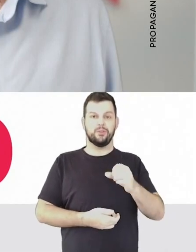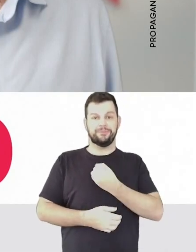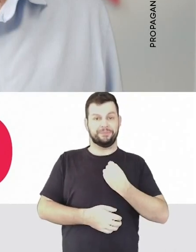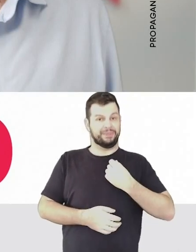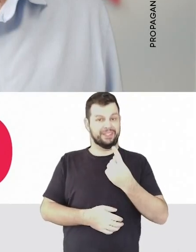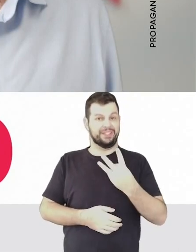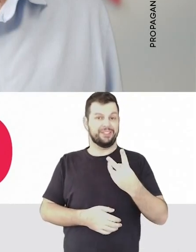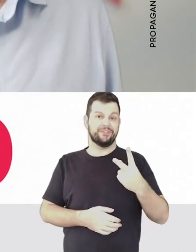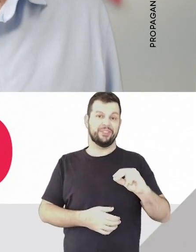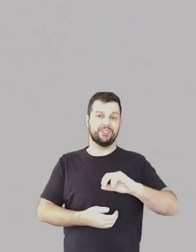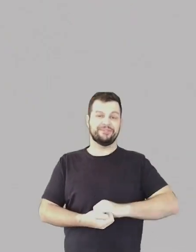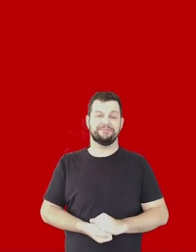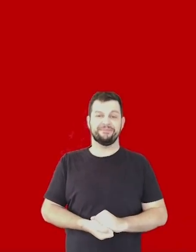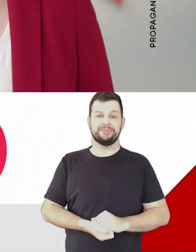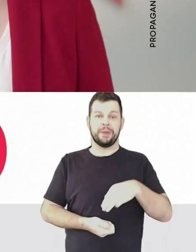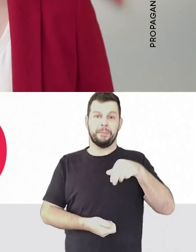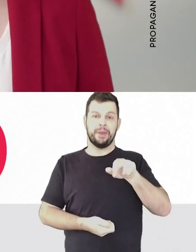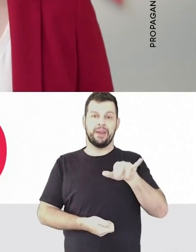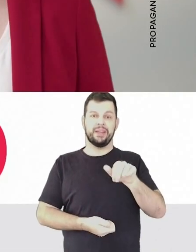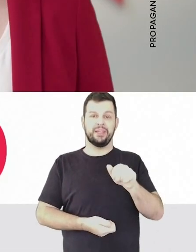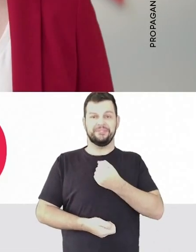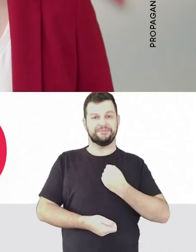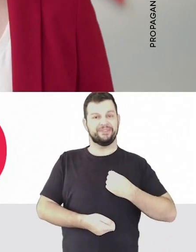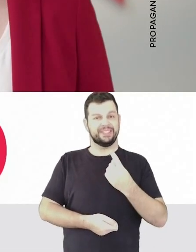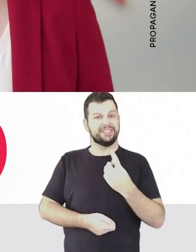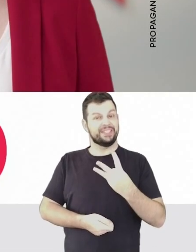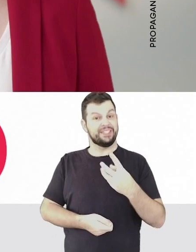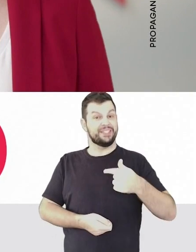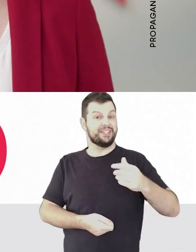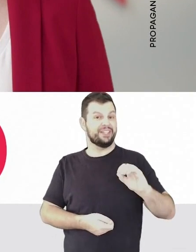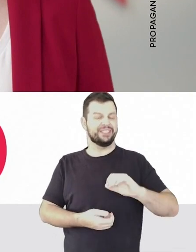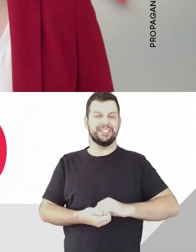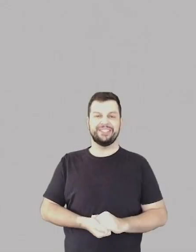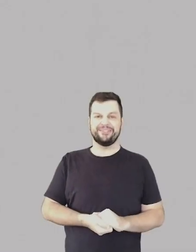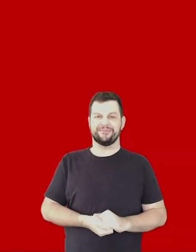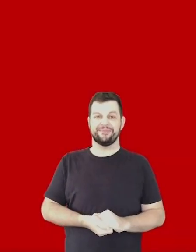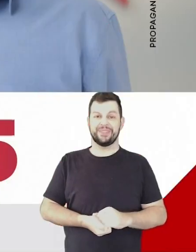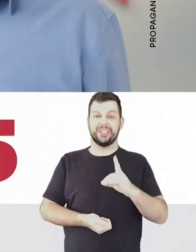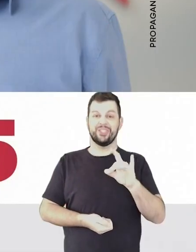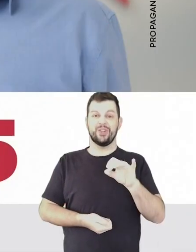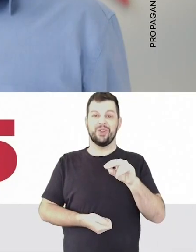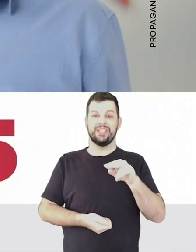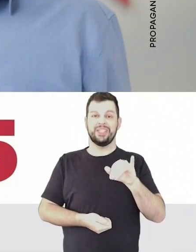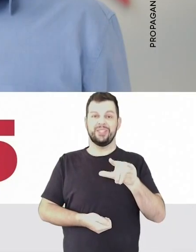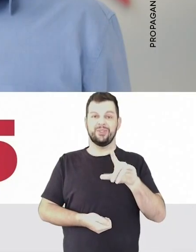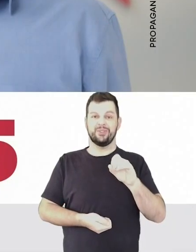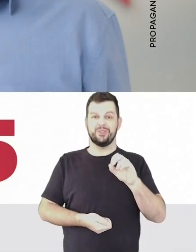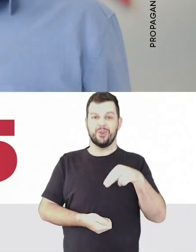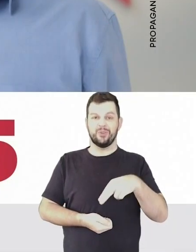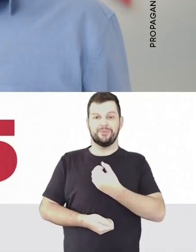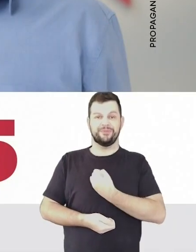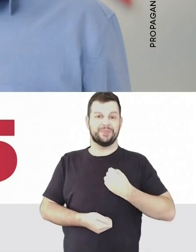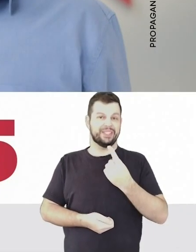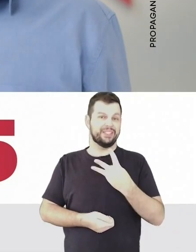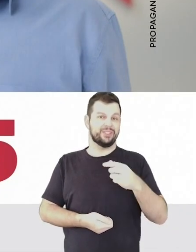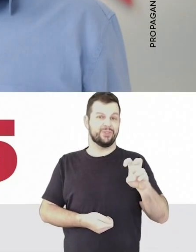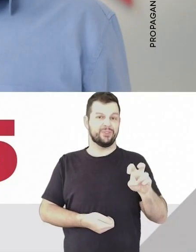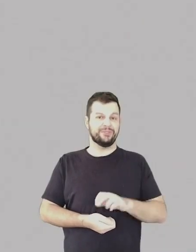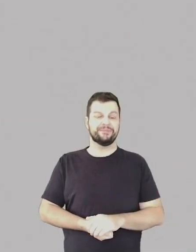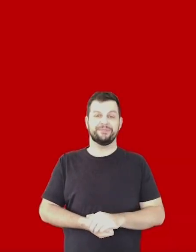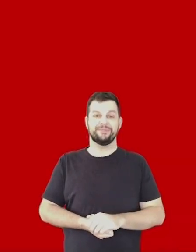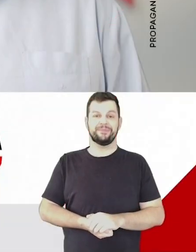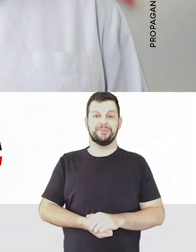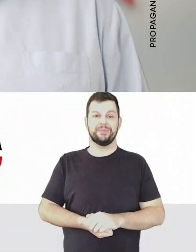Bongás, 1320. Maria do Rosário, 1370. Dionilson Marcon,